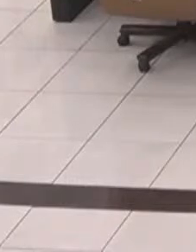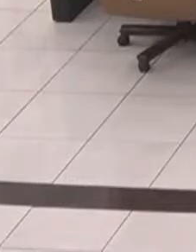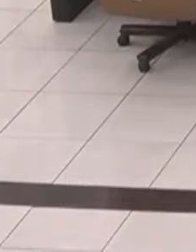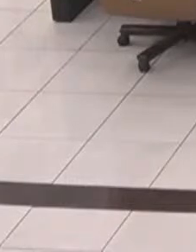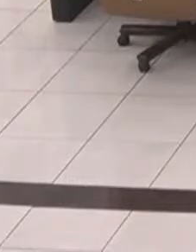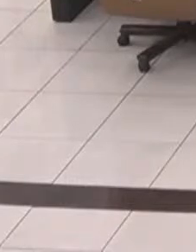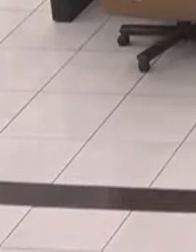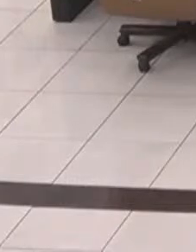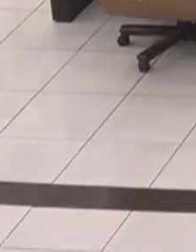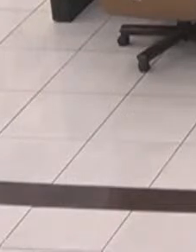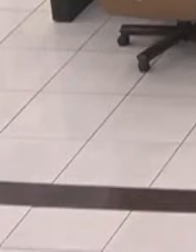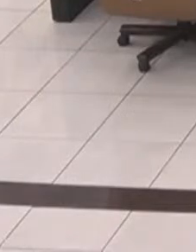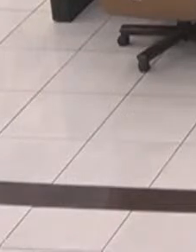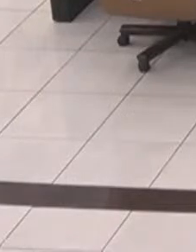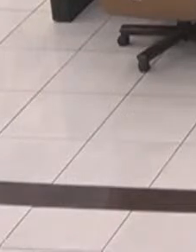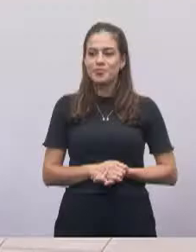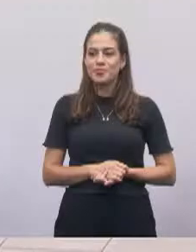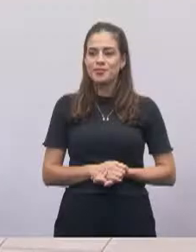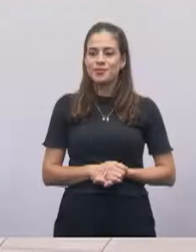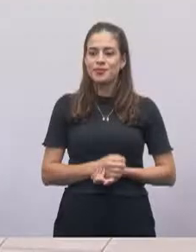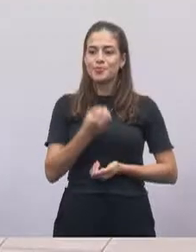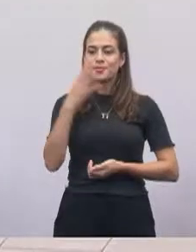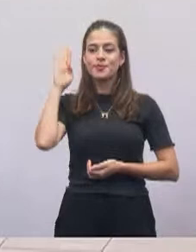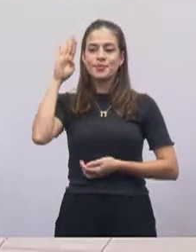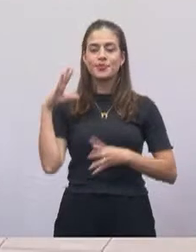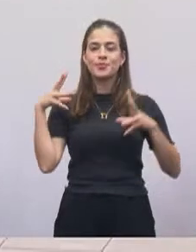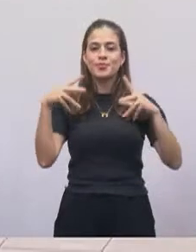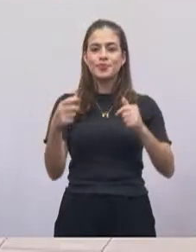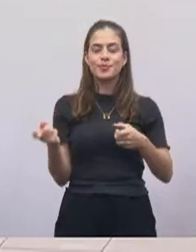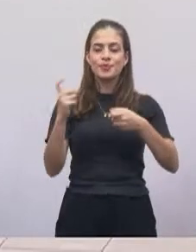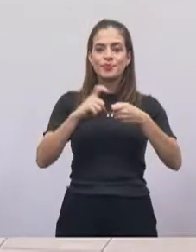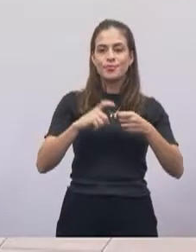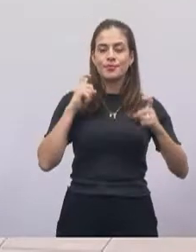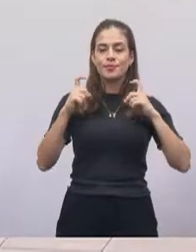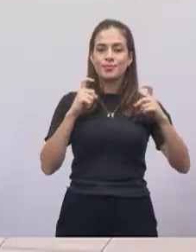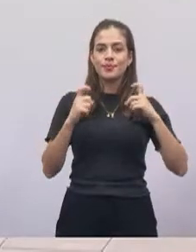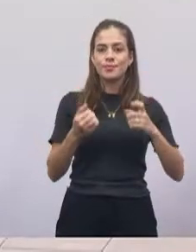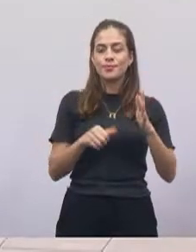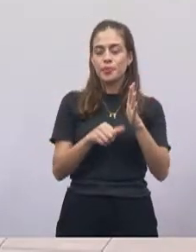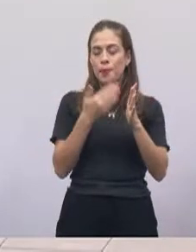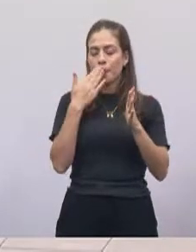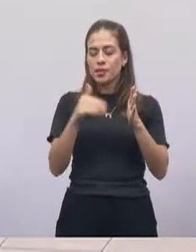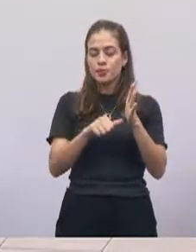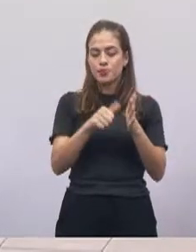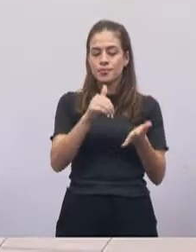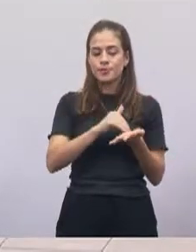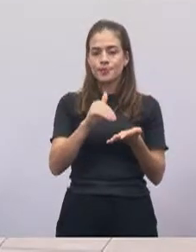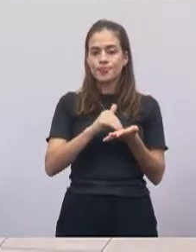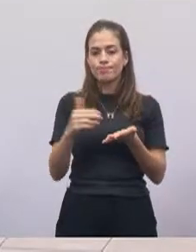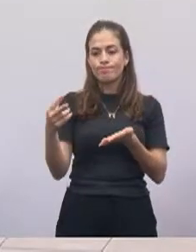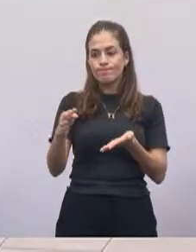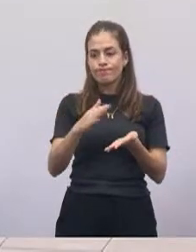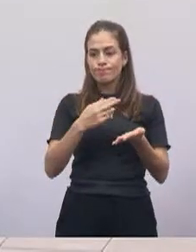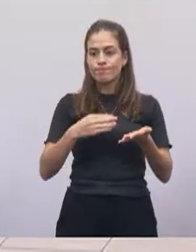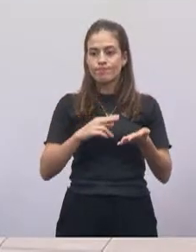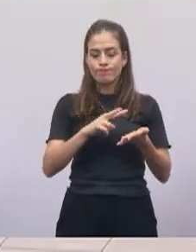Boa tarde a todos. Retomando a sessão, peço à primeira secretária que proceda à verificação de presença.